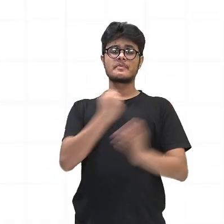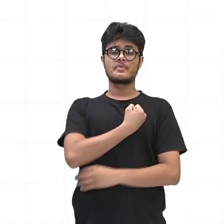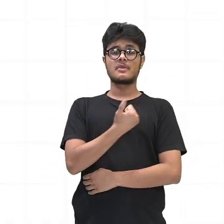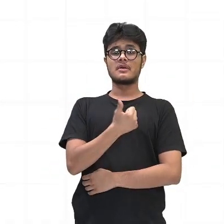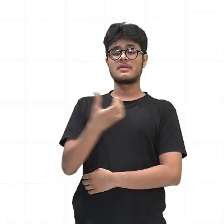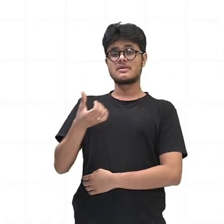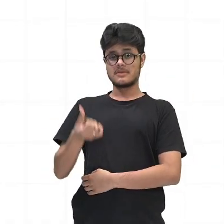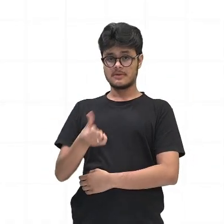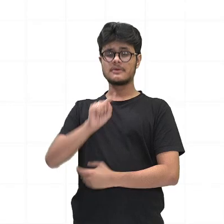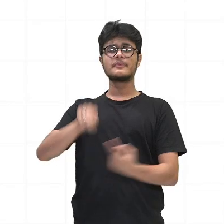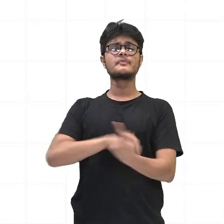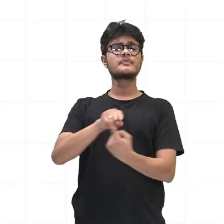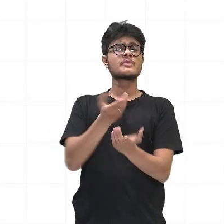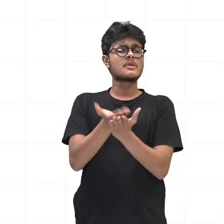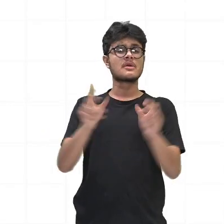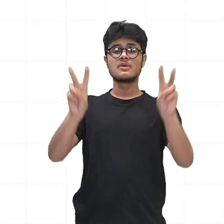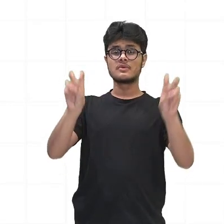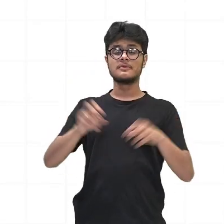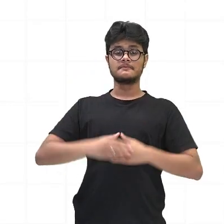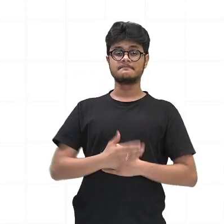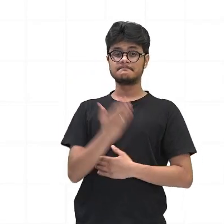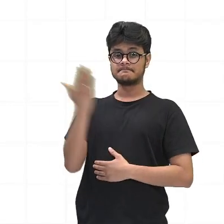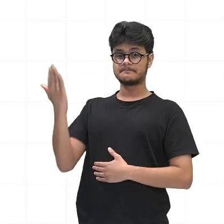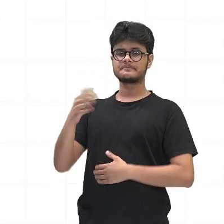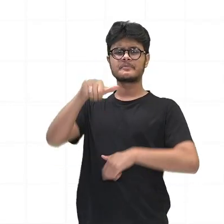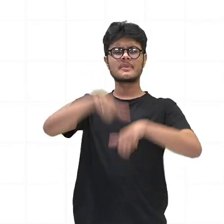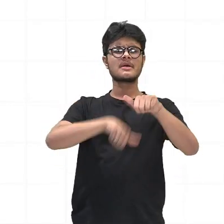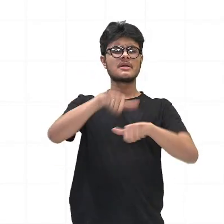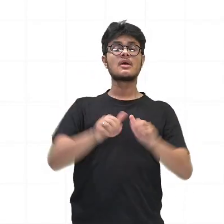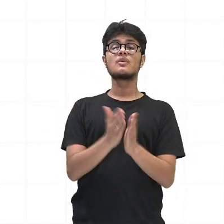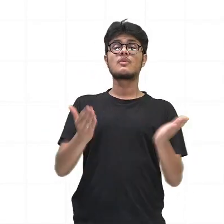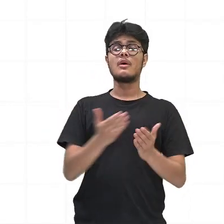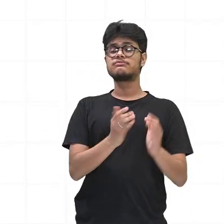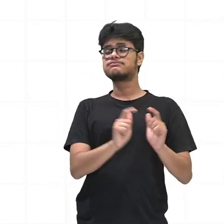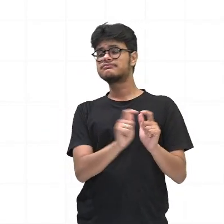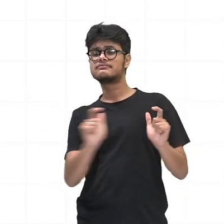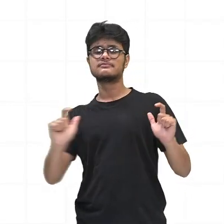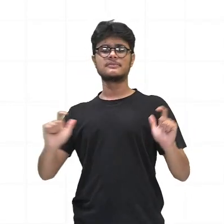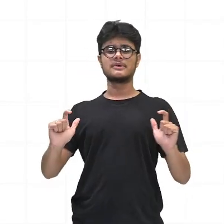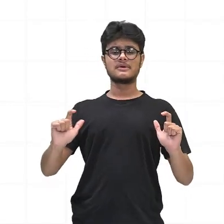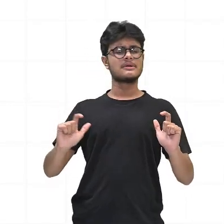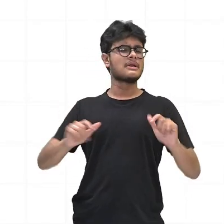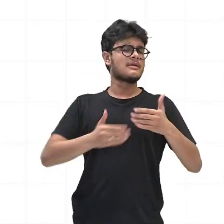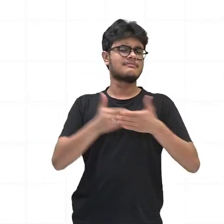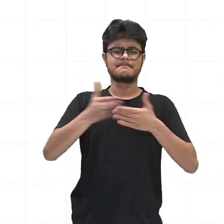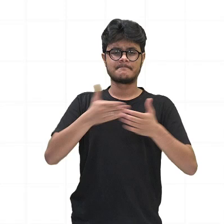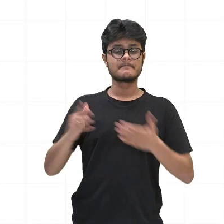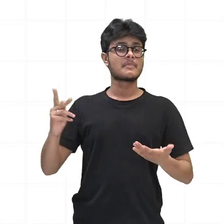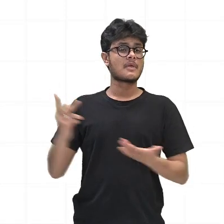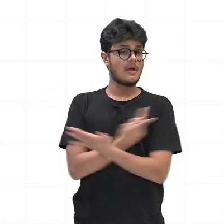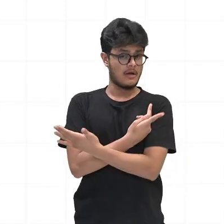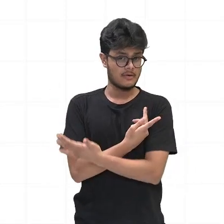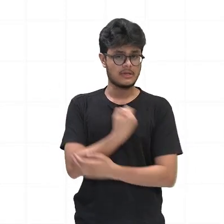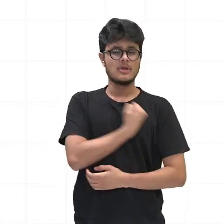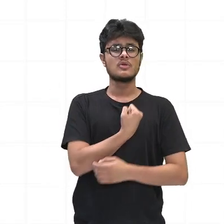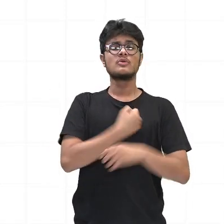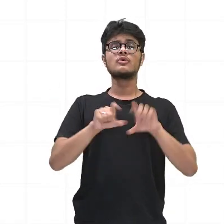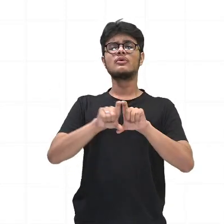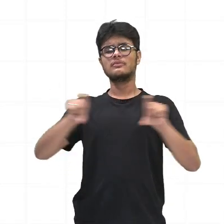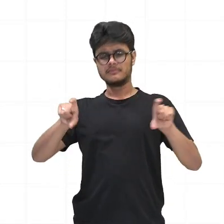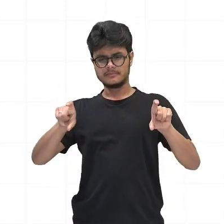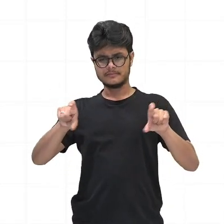de conhecimento. Análise de probabilidade de eventos aleatórios, eventos dependentes